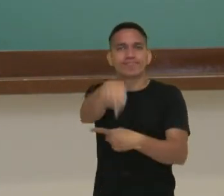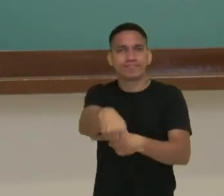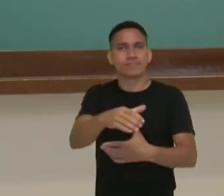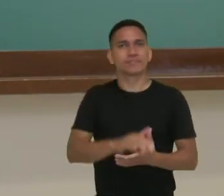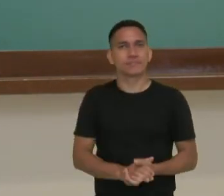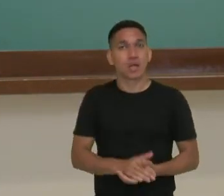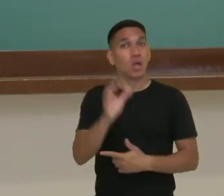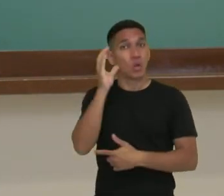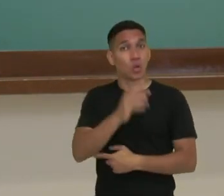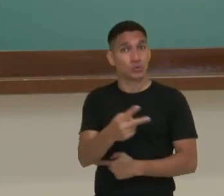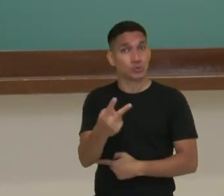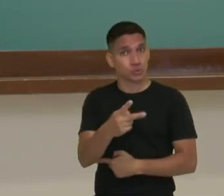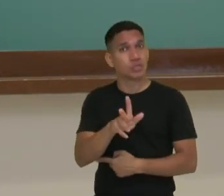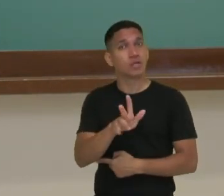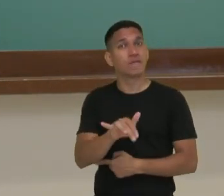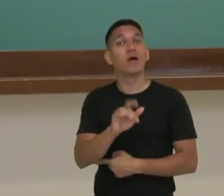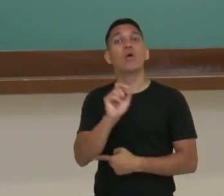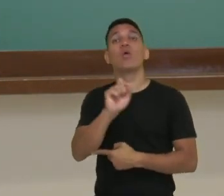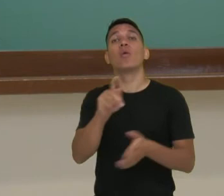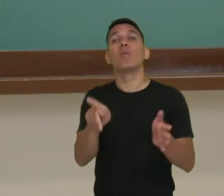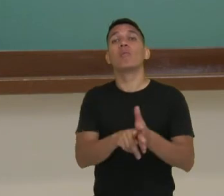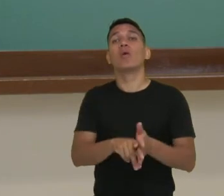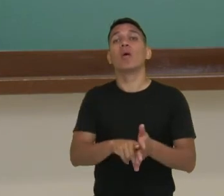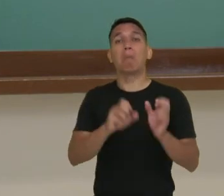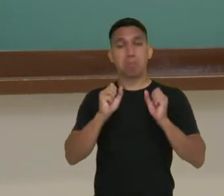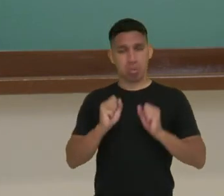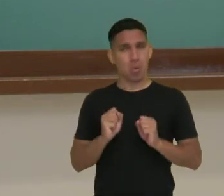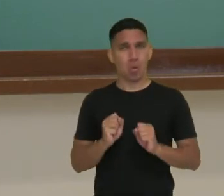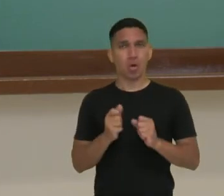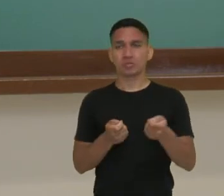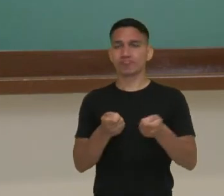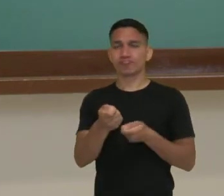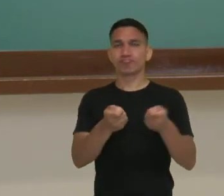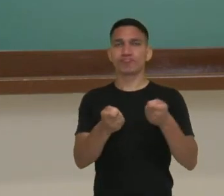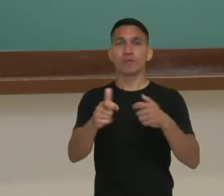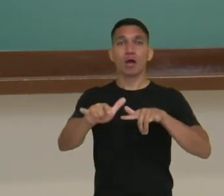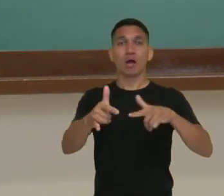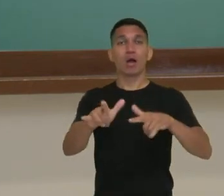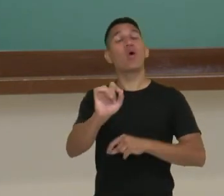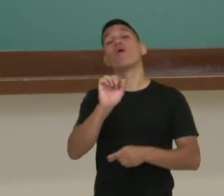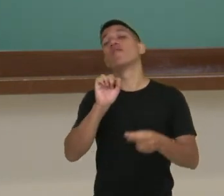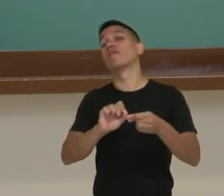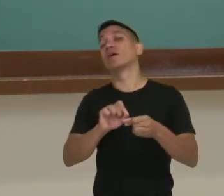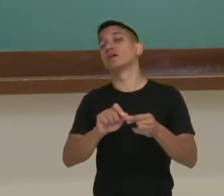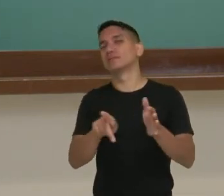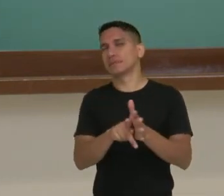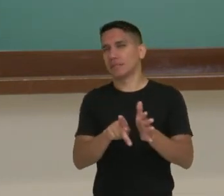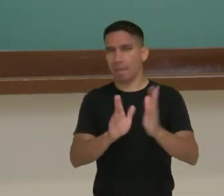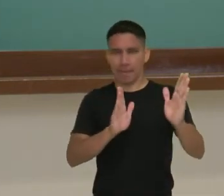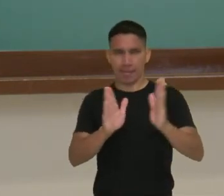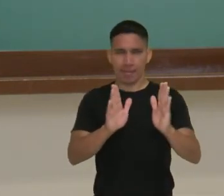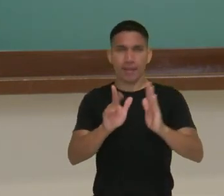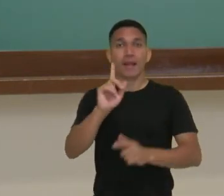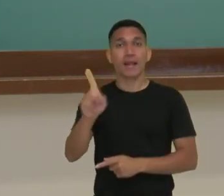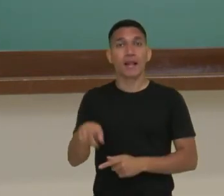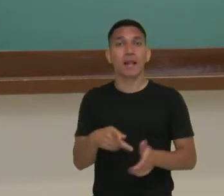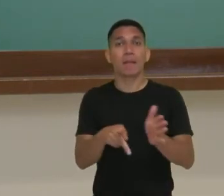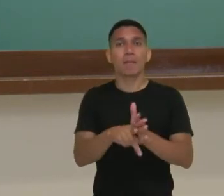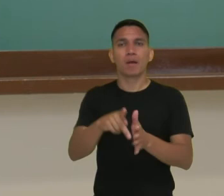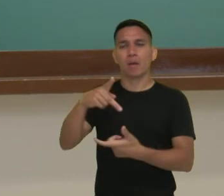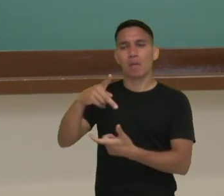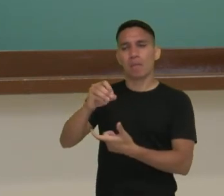Dom Pedro II, ele tinha o chamado poder moderador. Esse poder moderador, naquele período, ele dava